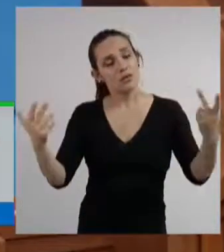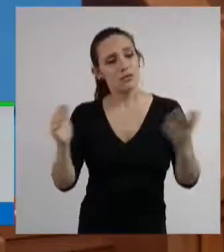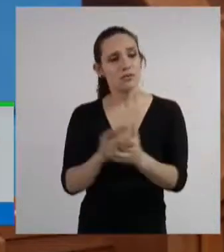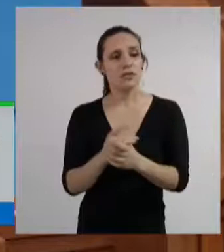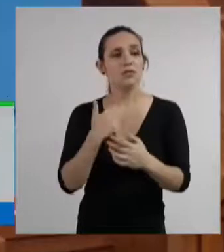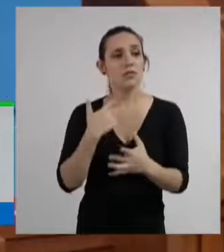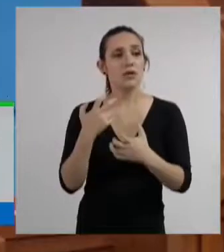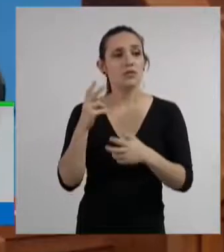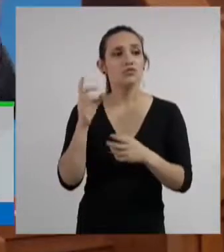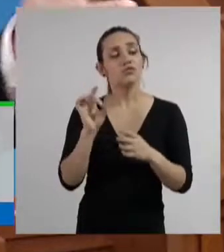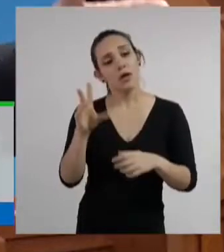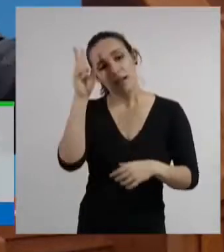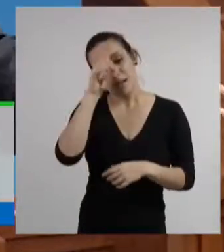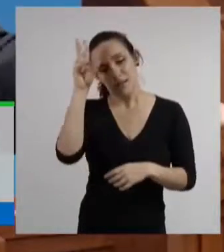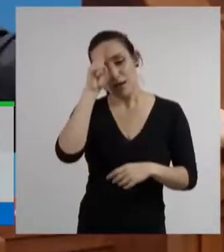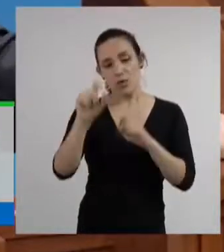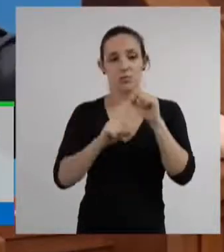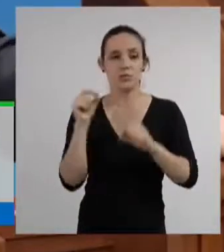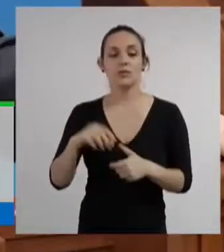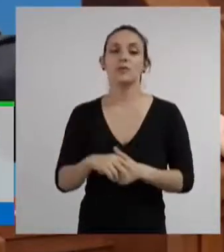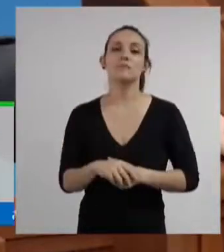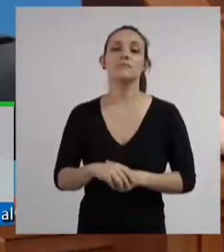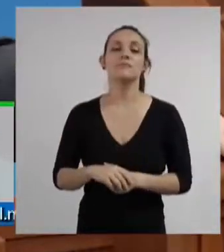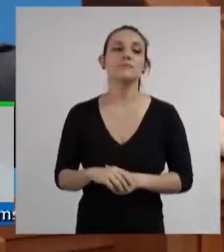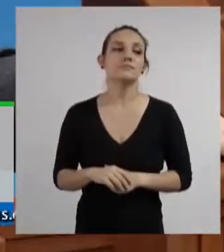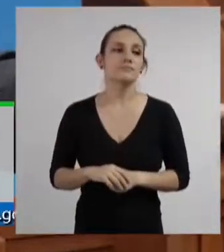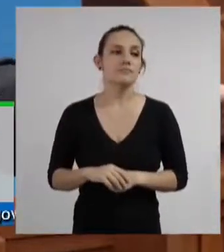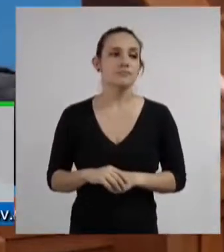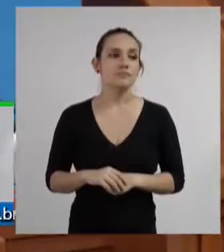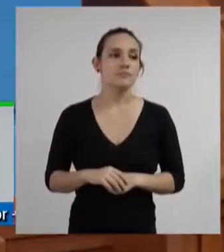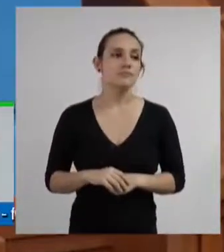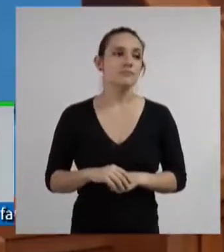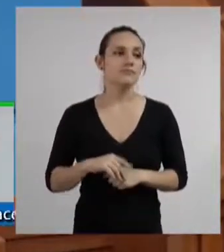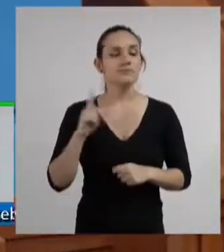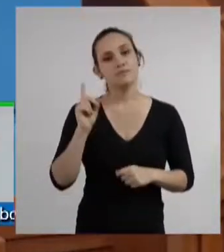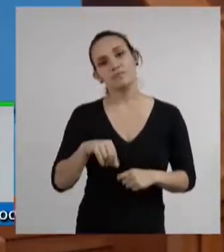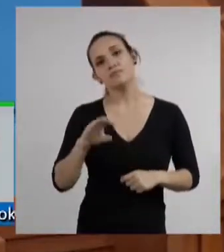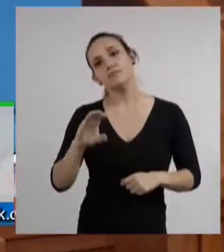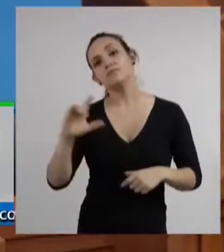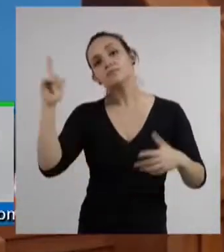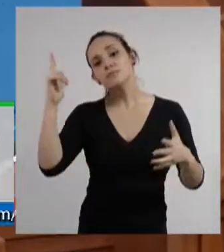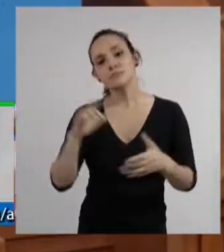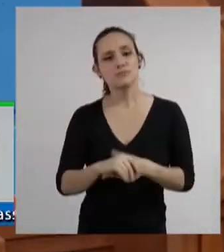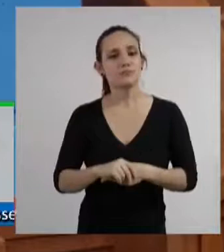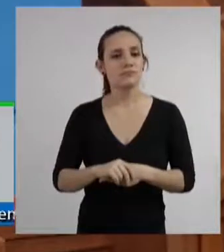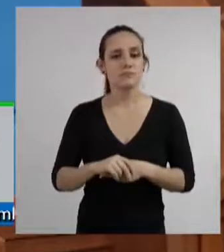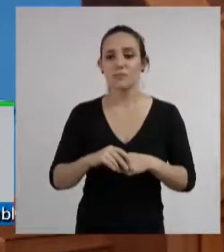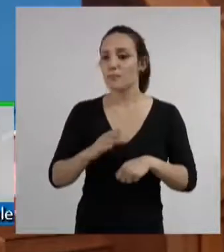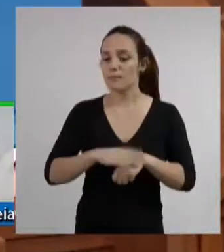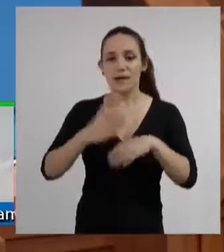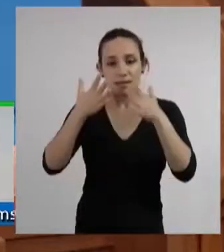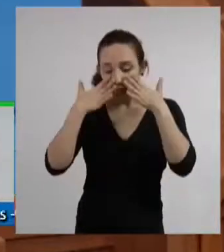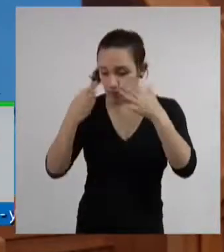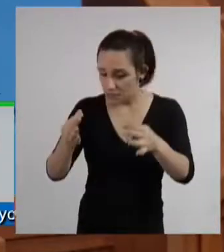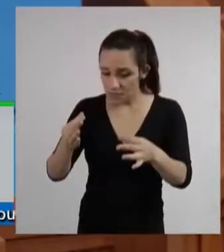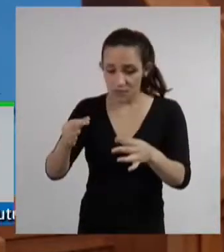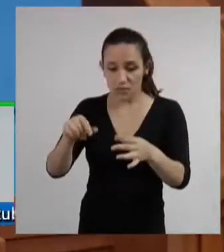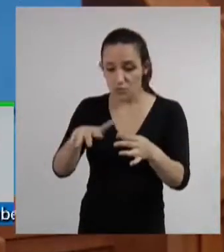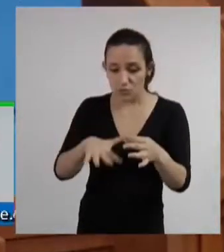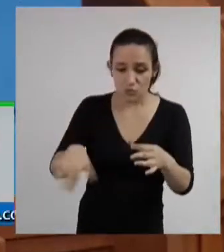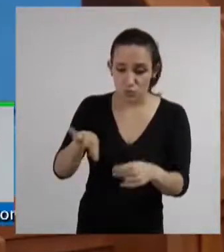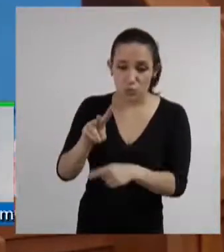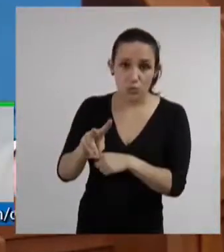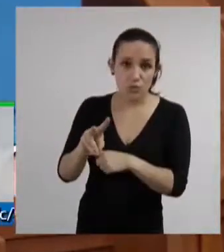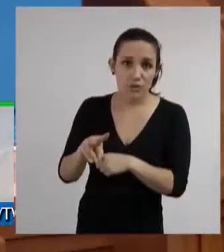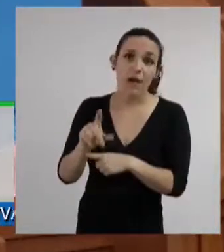registrado que a região de Bonito, evidentemente que o maior interessado em preservar aquela beleza